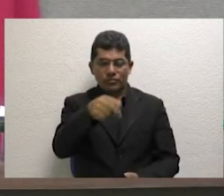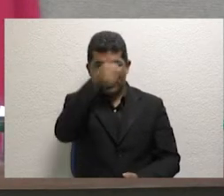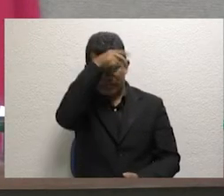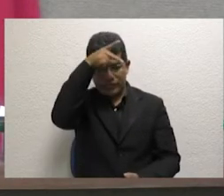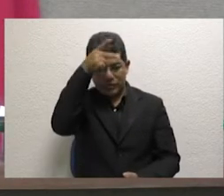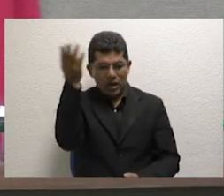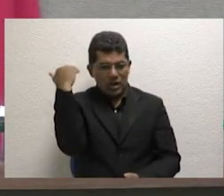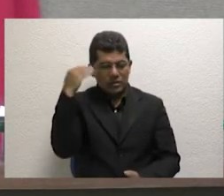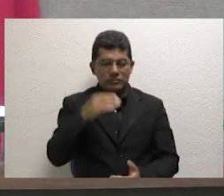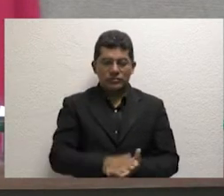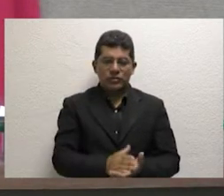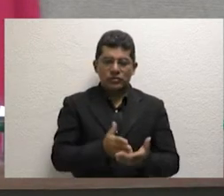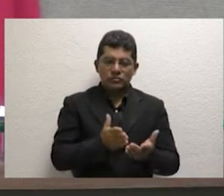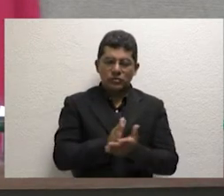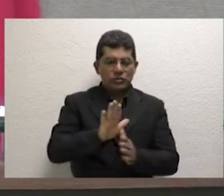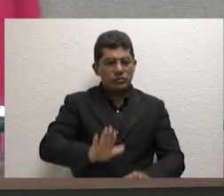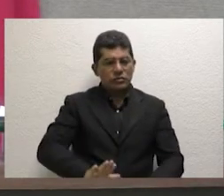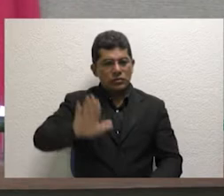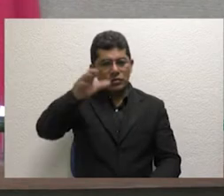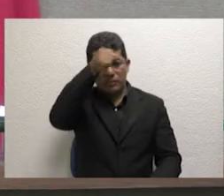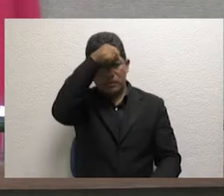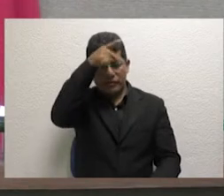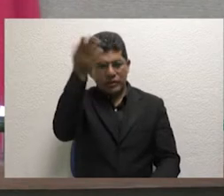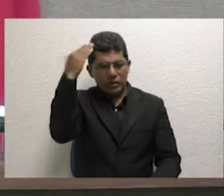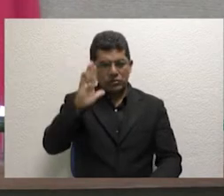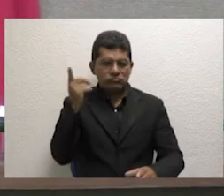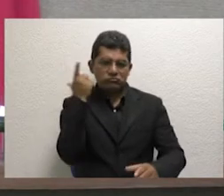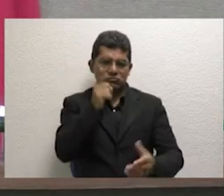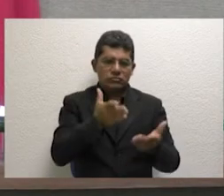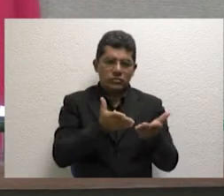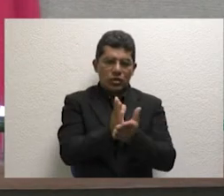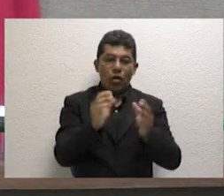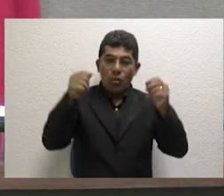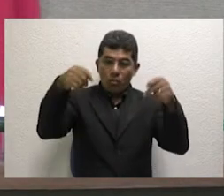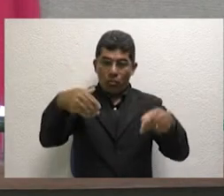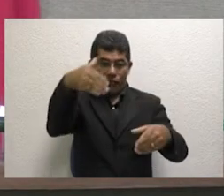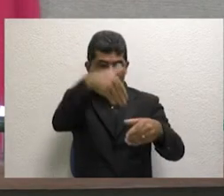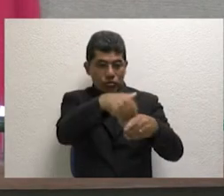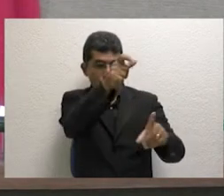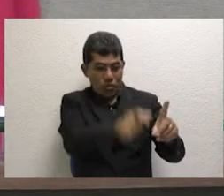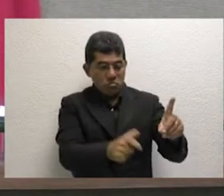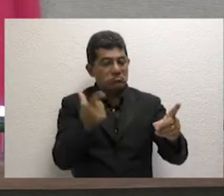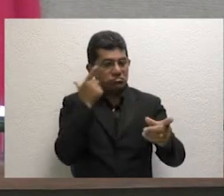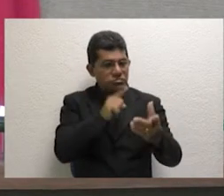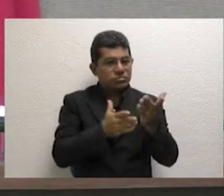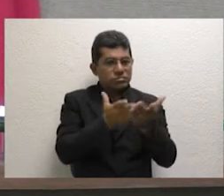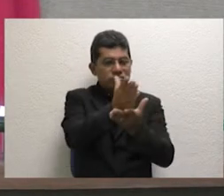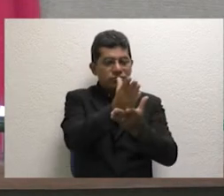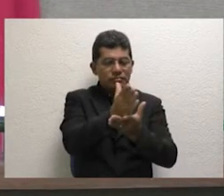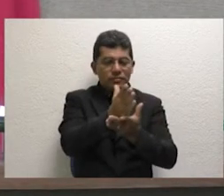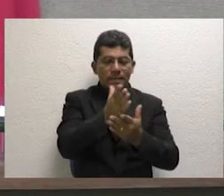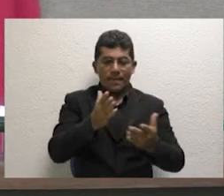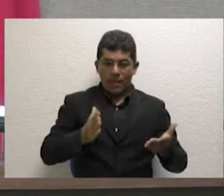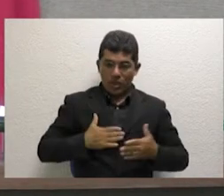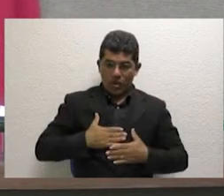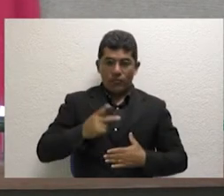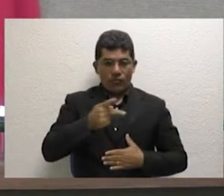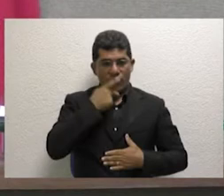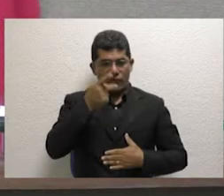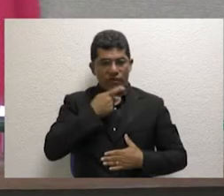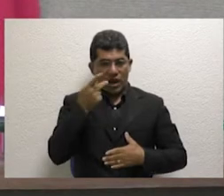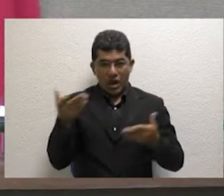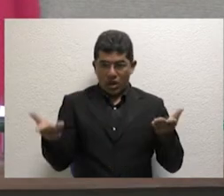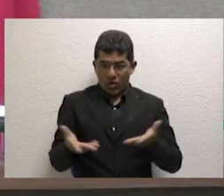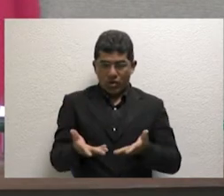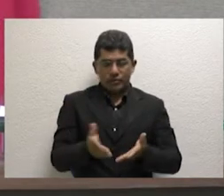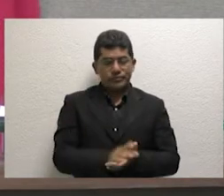meritória que vossa excelência foi eleito pelo povo tocando tonantins na minha fala eu